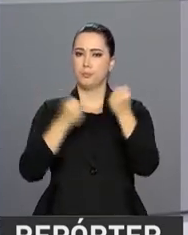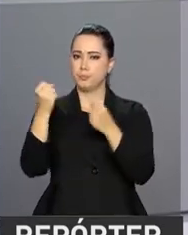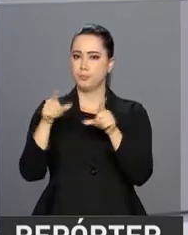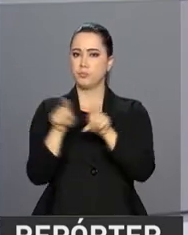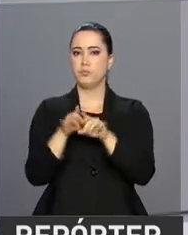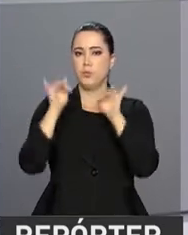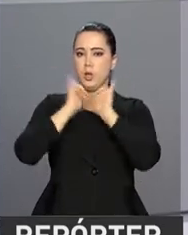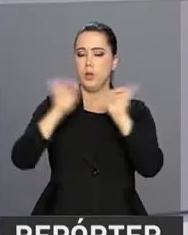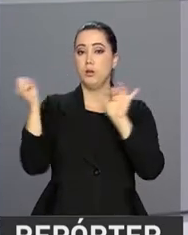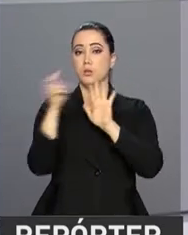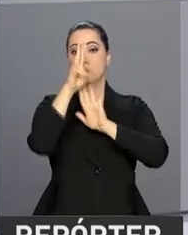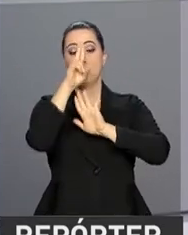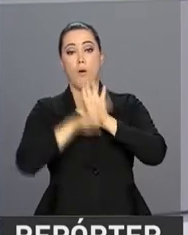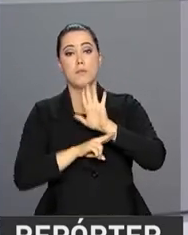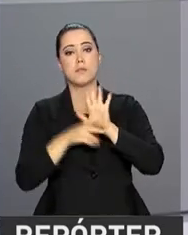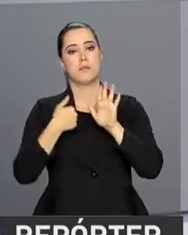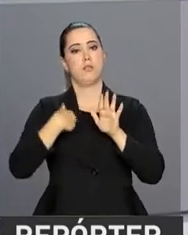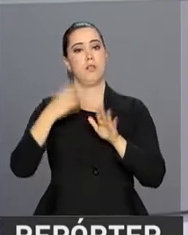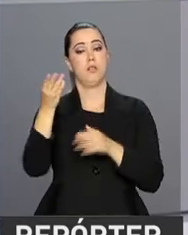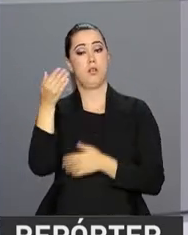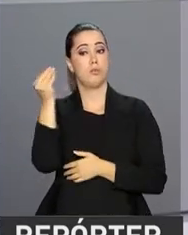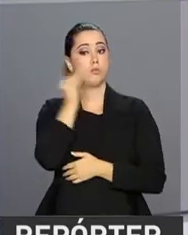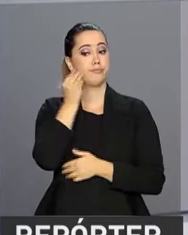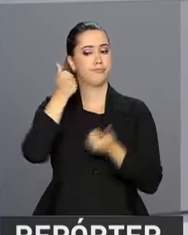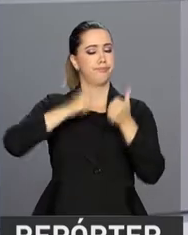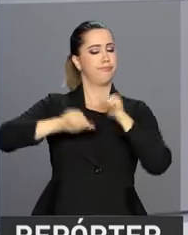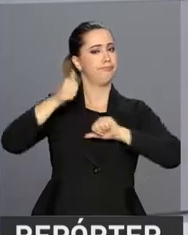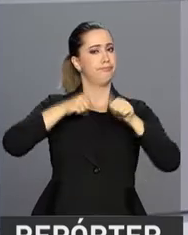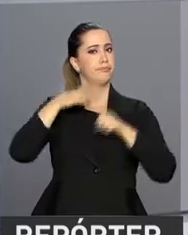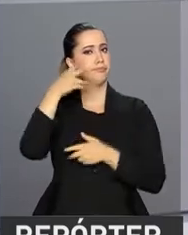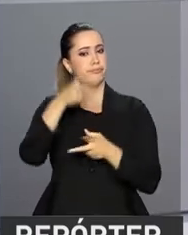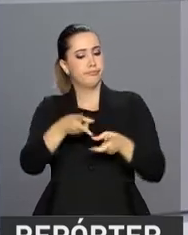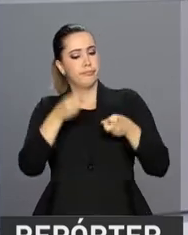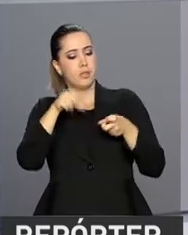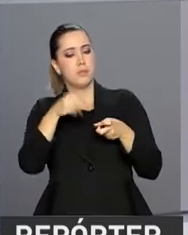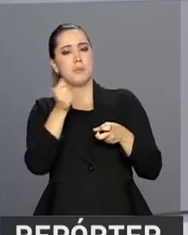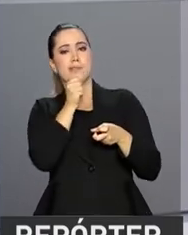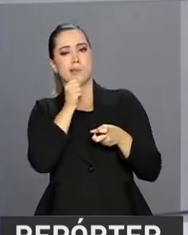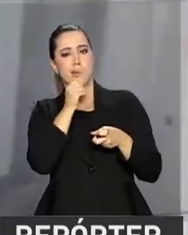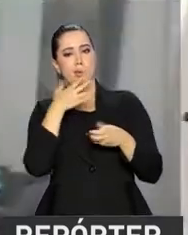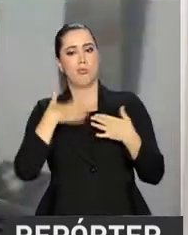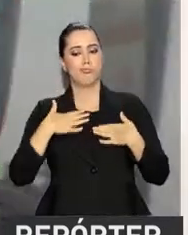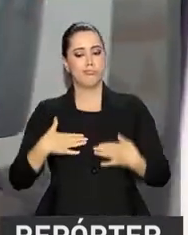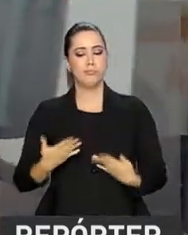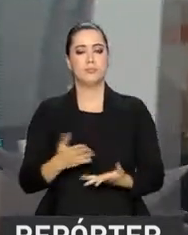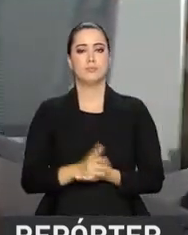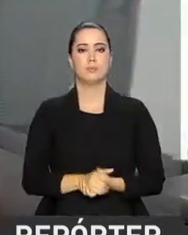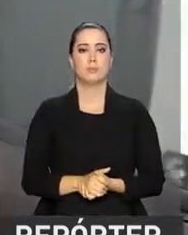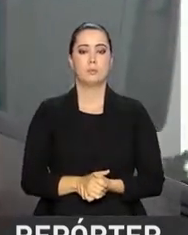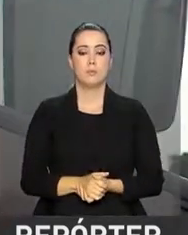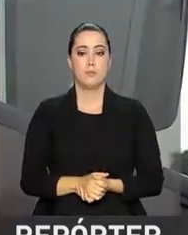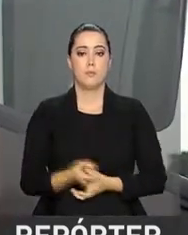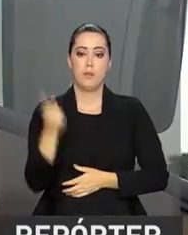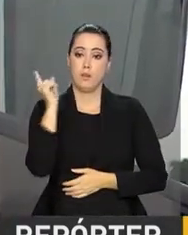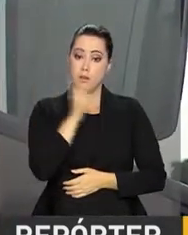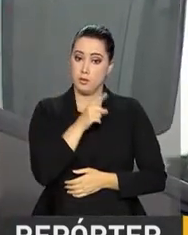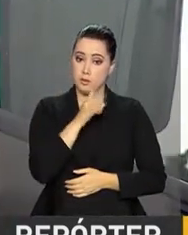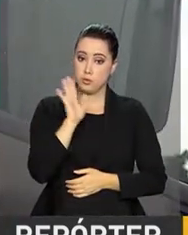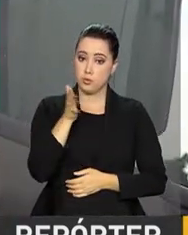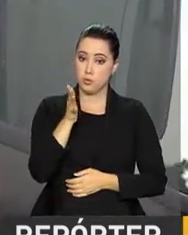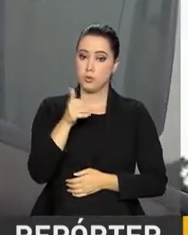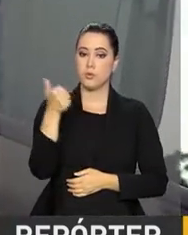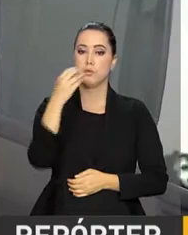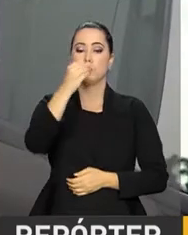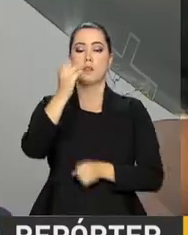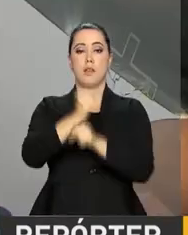lançou novas regras para os exames que detectam essas substâncias nos condutores elivaldo está na estrada